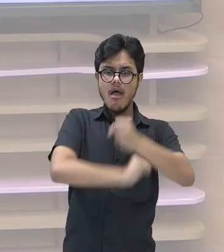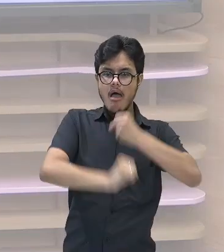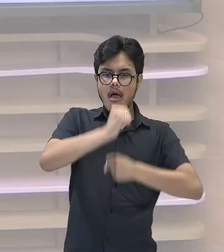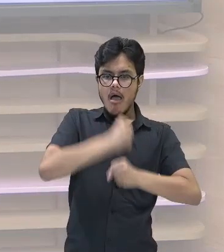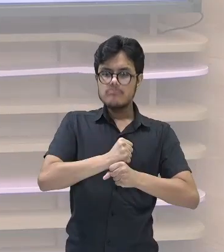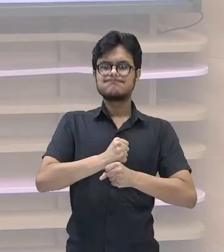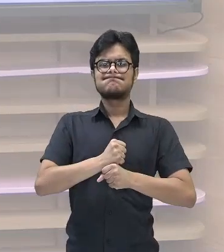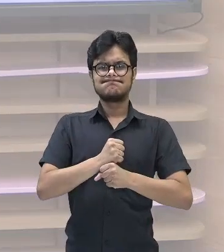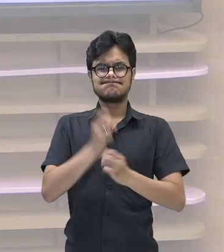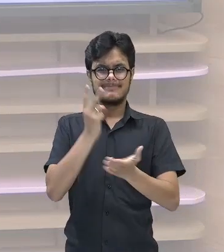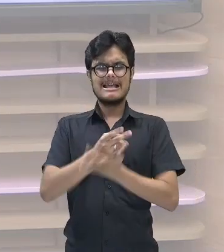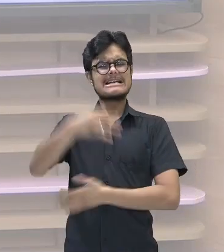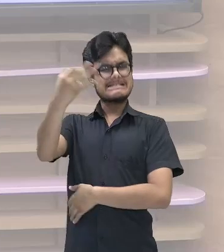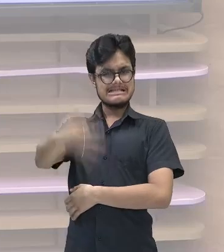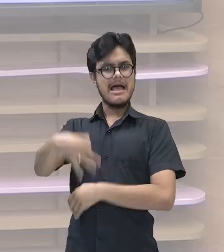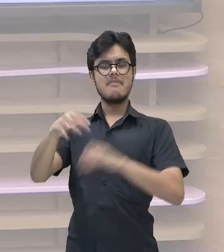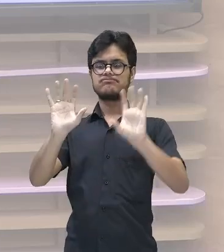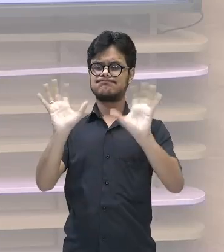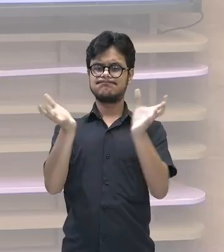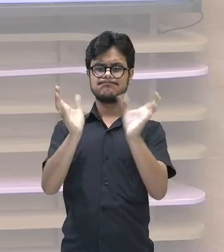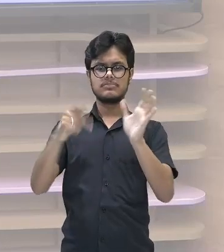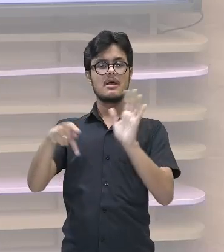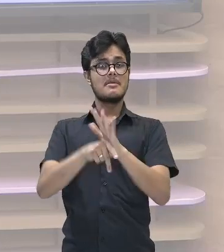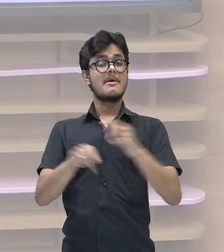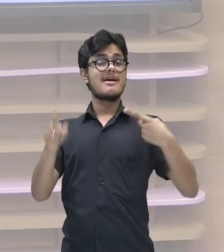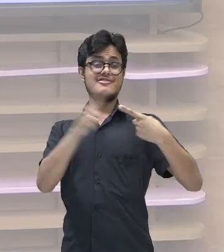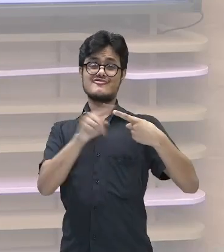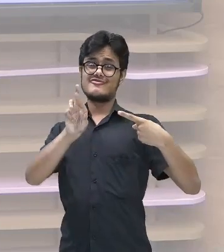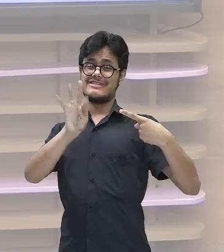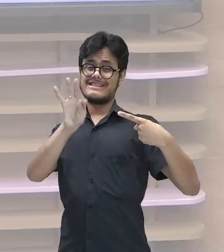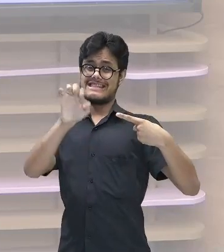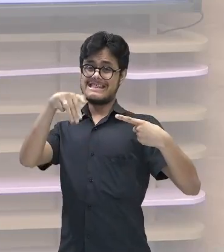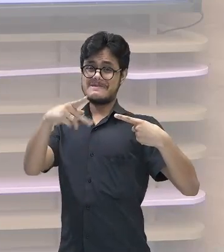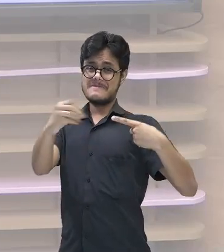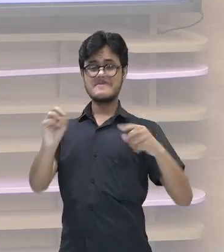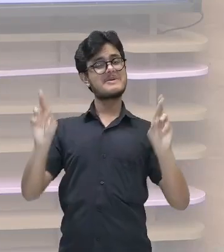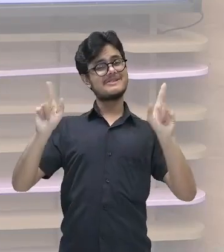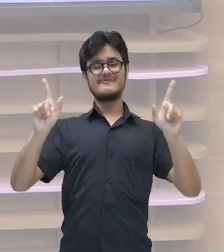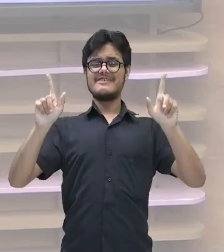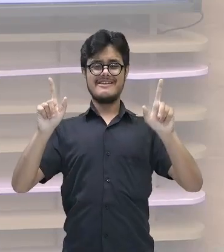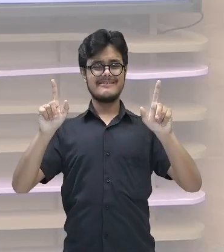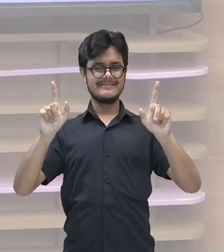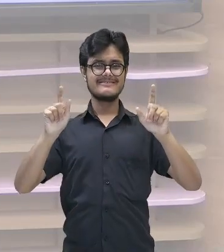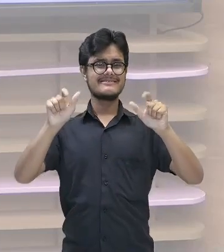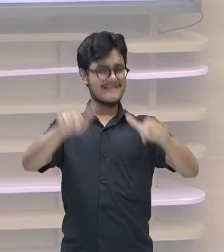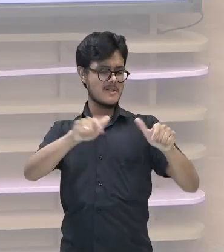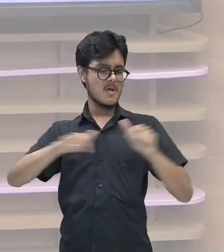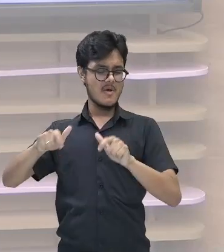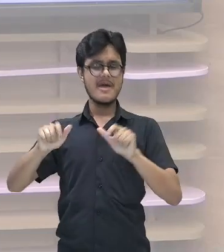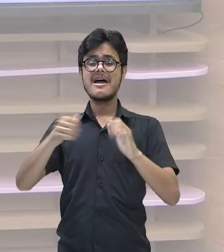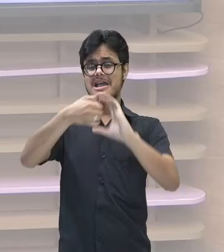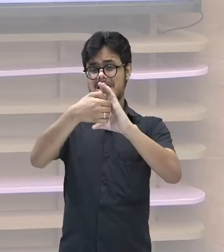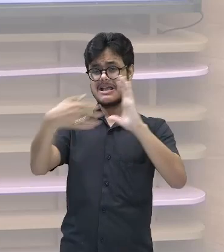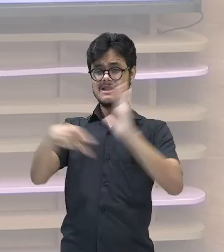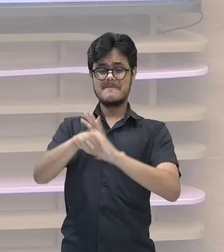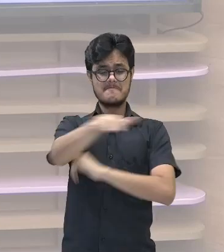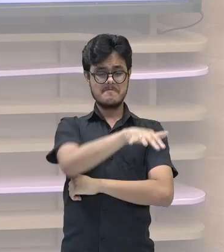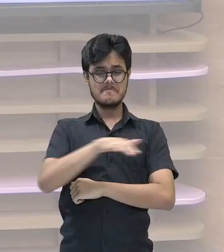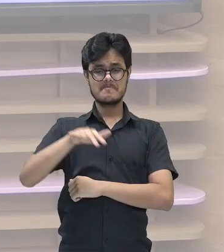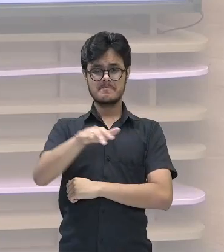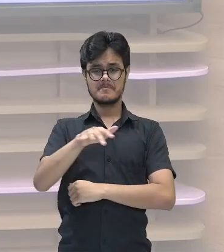para poder fazer essa classificação do tipo climático de uma determinada área, de uma determinada região.